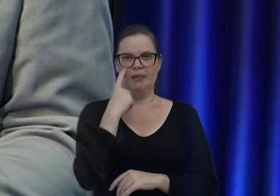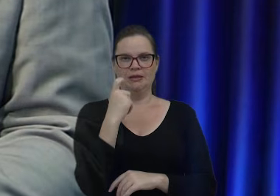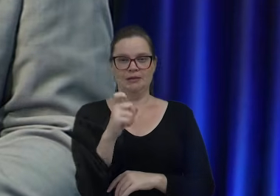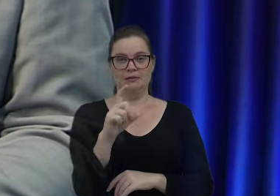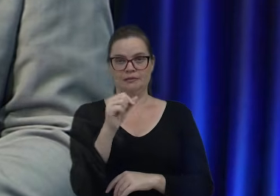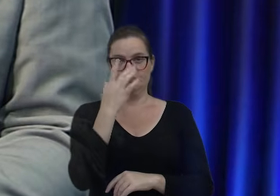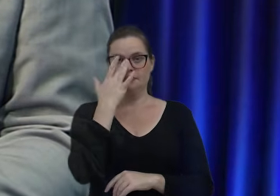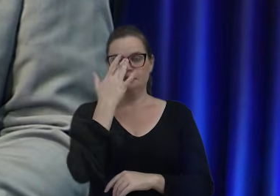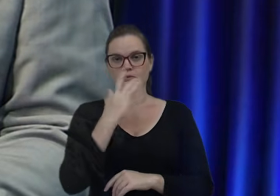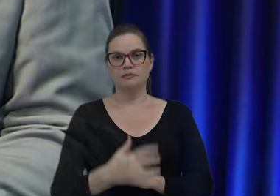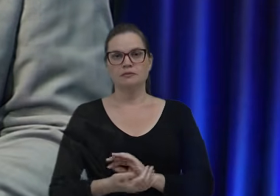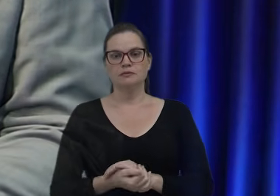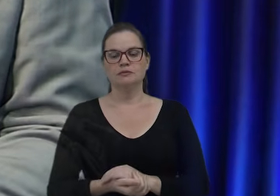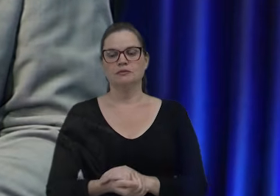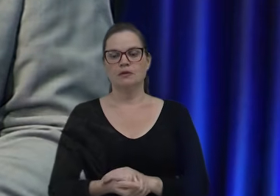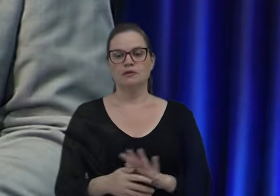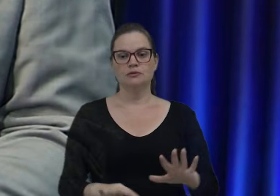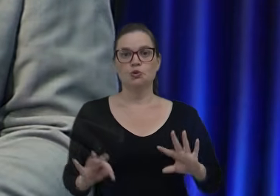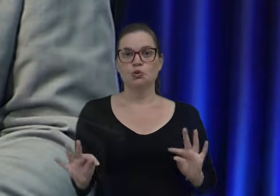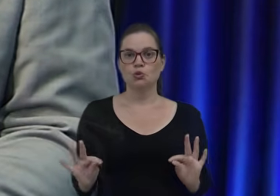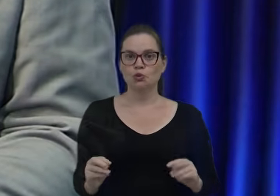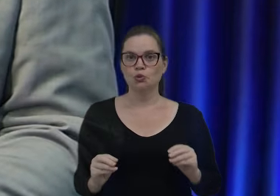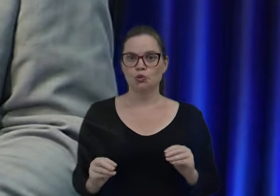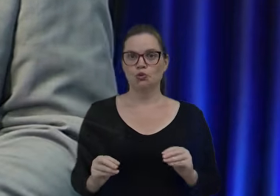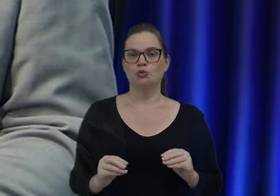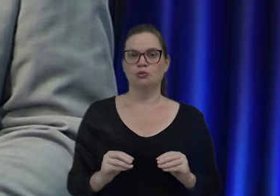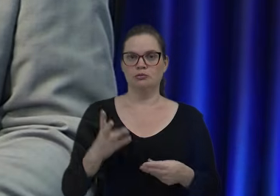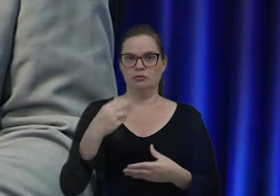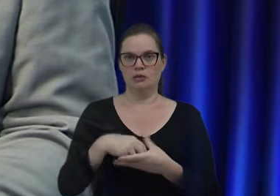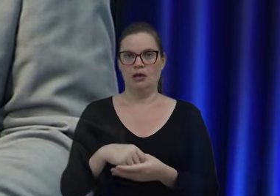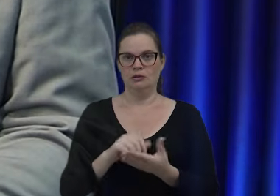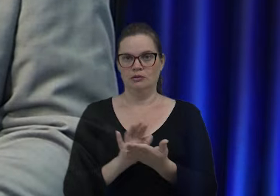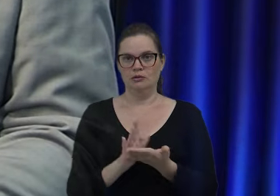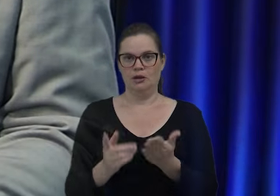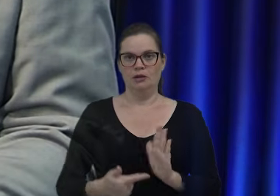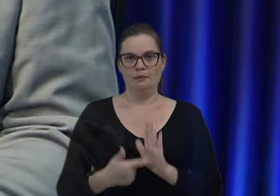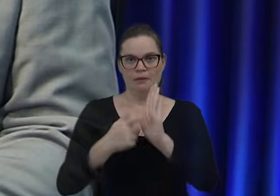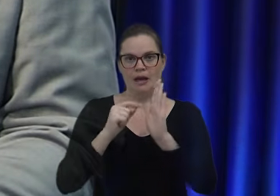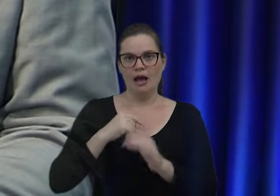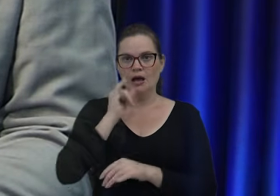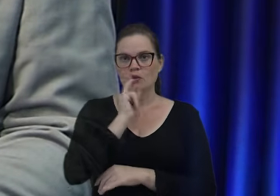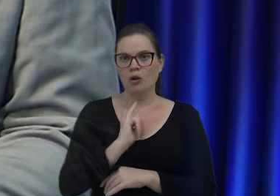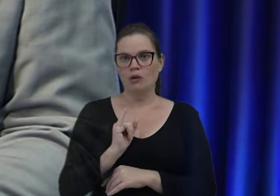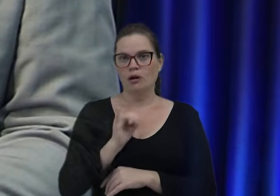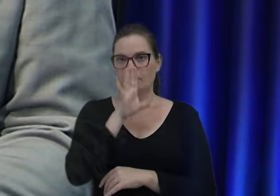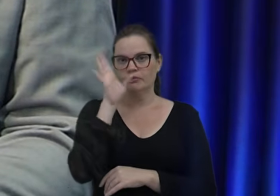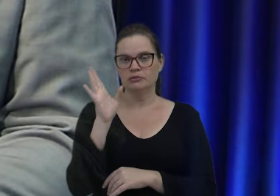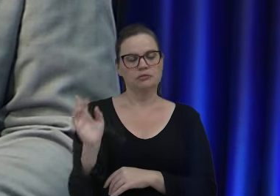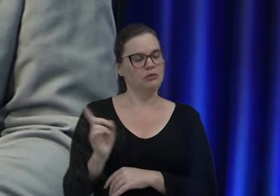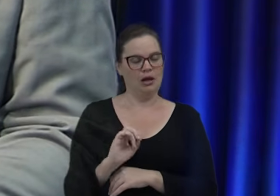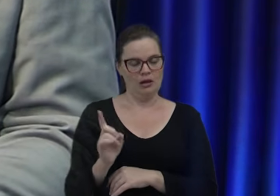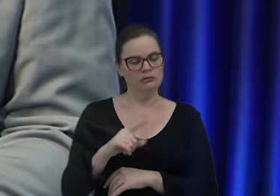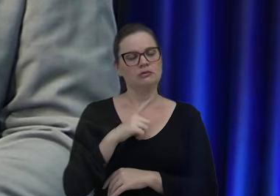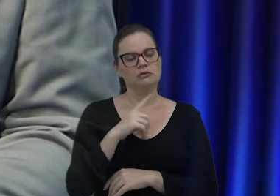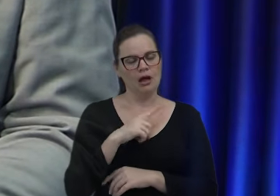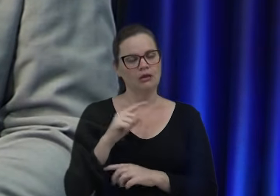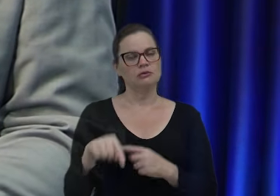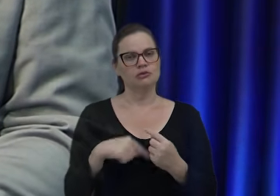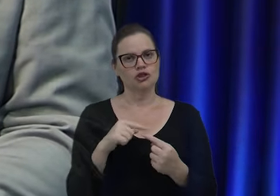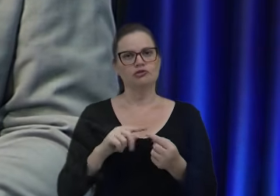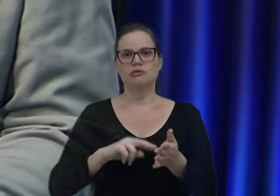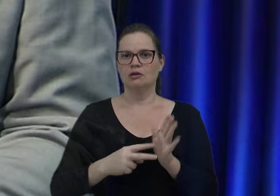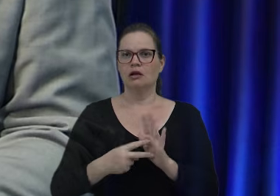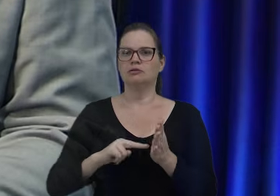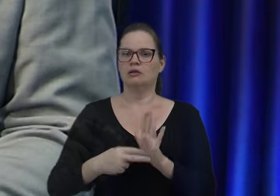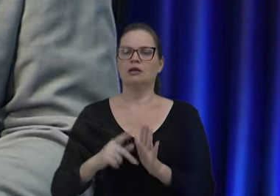que tudo que tem na Bíblia não é sem motivo, sem razão. Então, tudo que tem na Bíblia